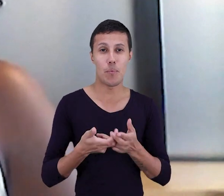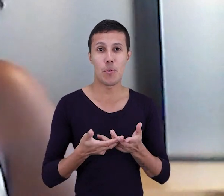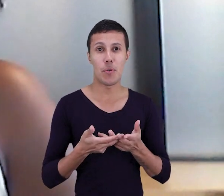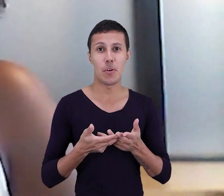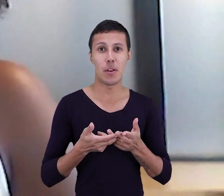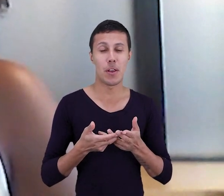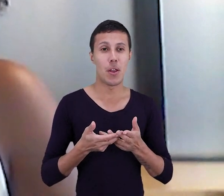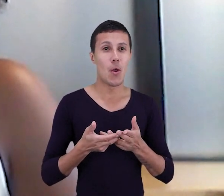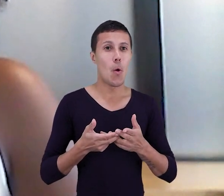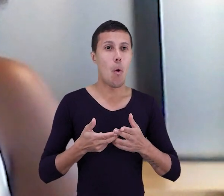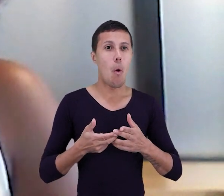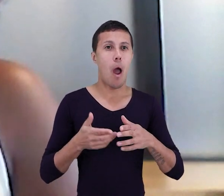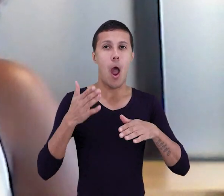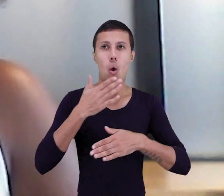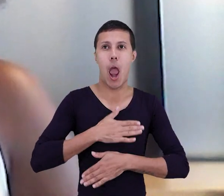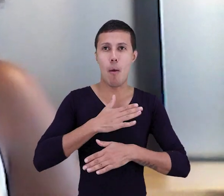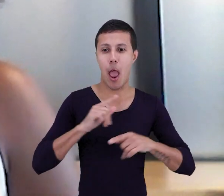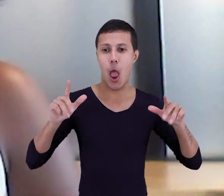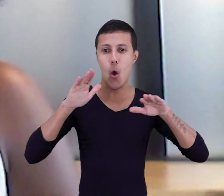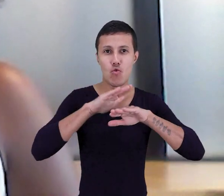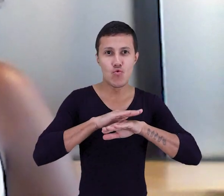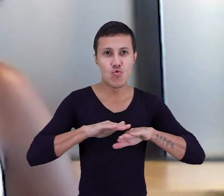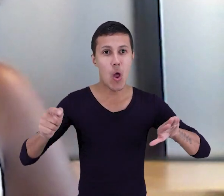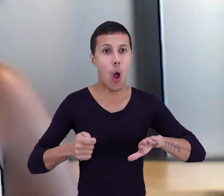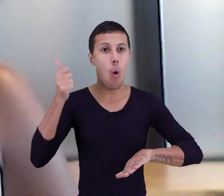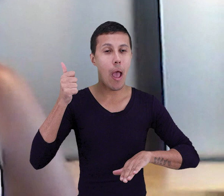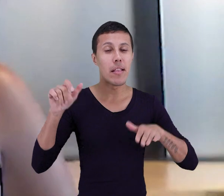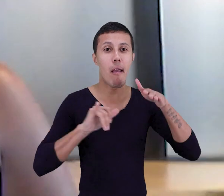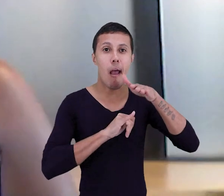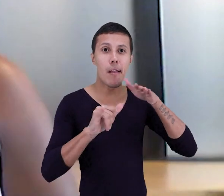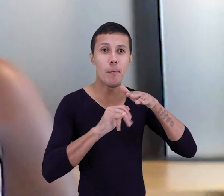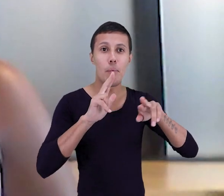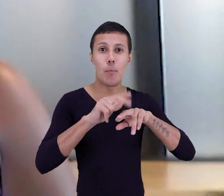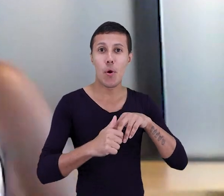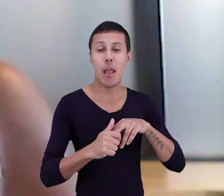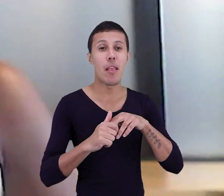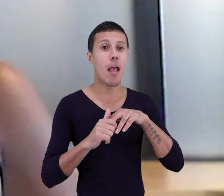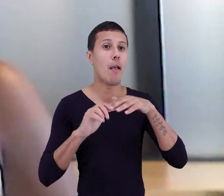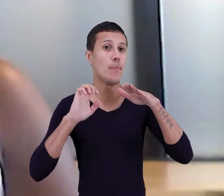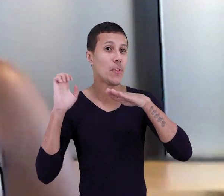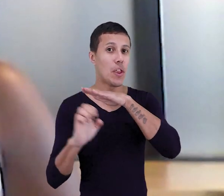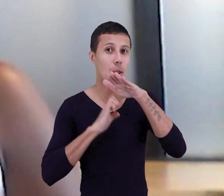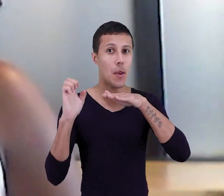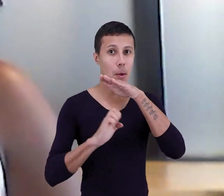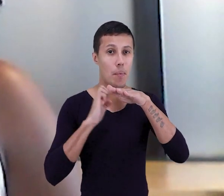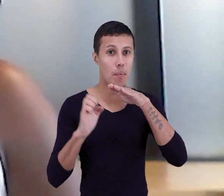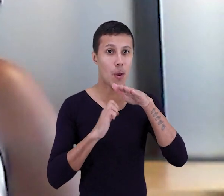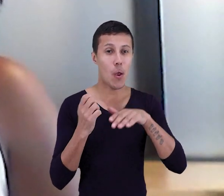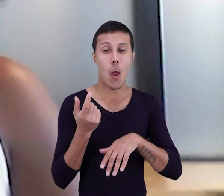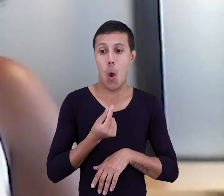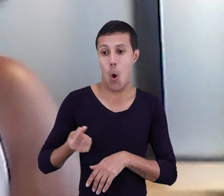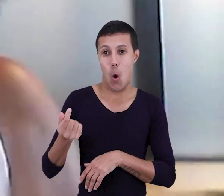falando do inverno das startups, que alguns empreendedores, né, não negros conseguiam levantar milhares de